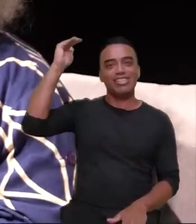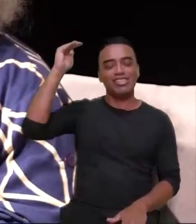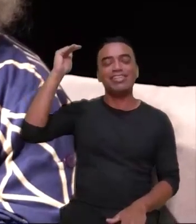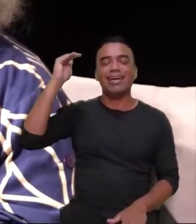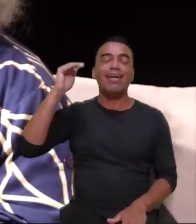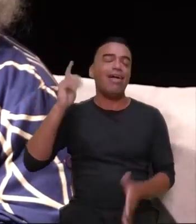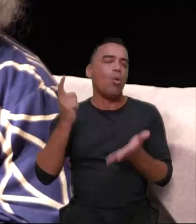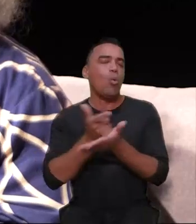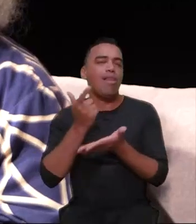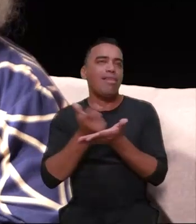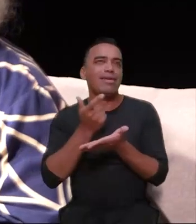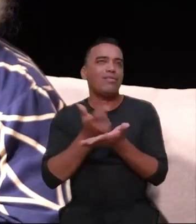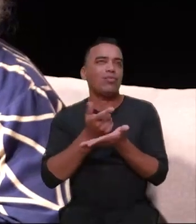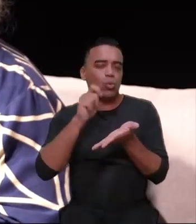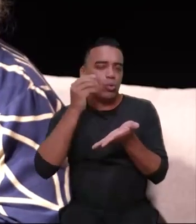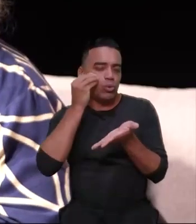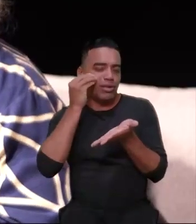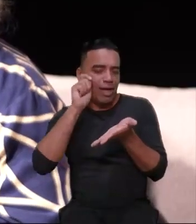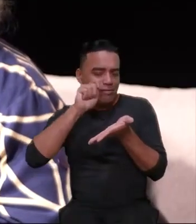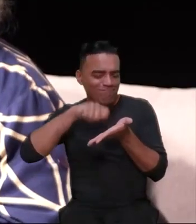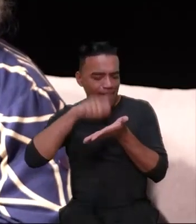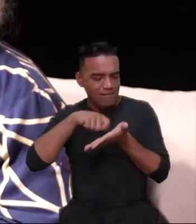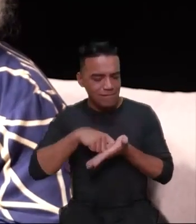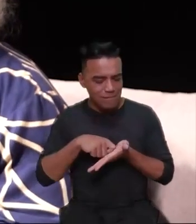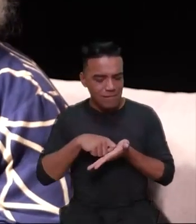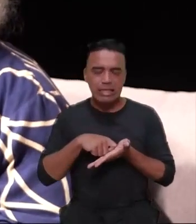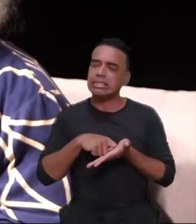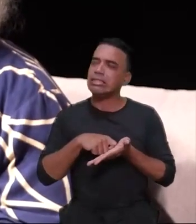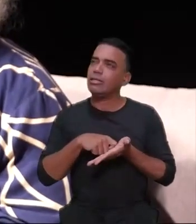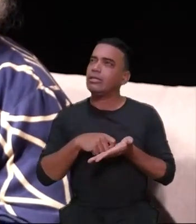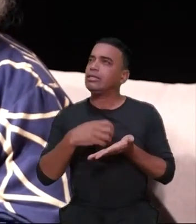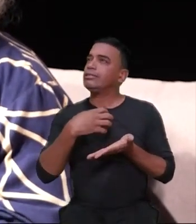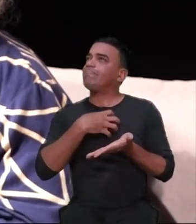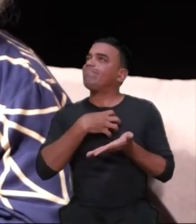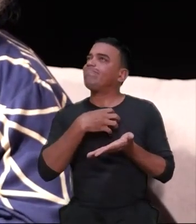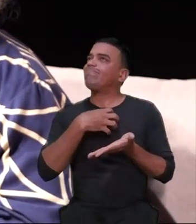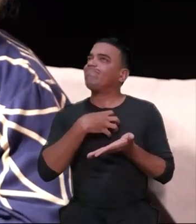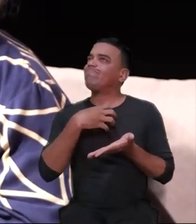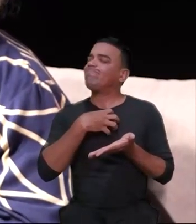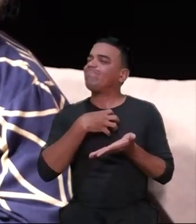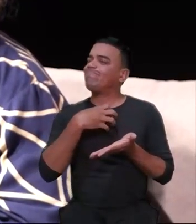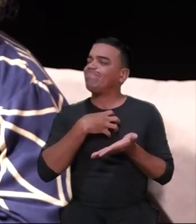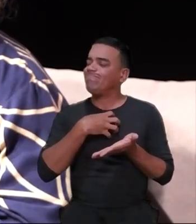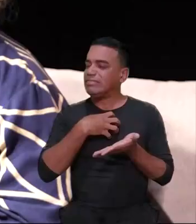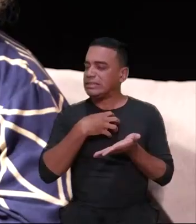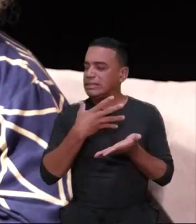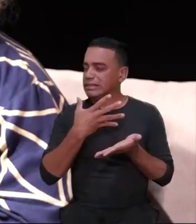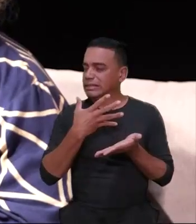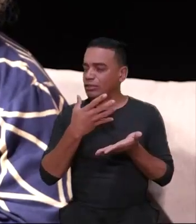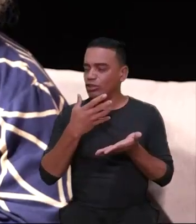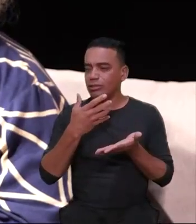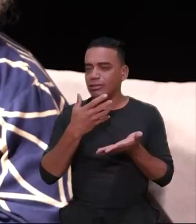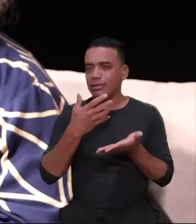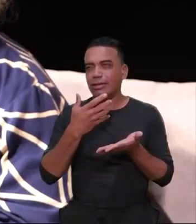foi um livro que eu tentei escrever numa espécie de redenção, porque eu